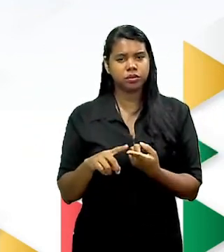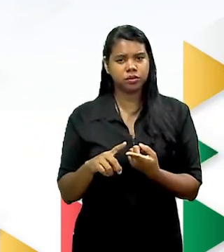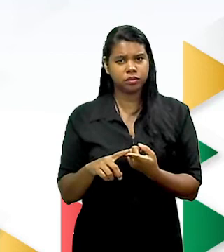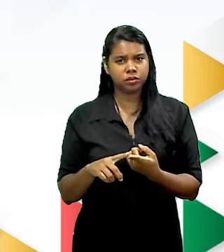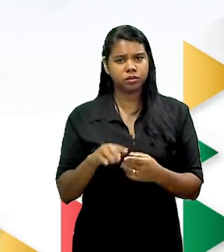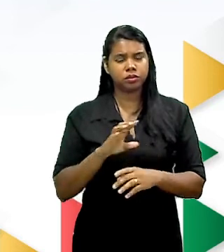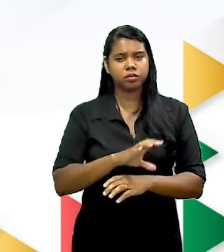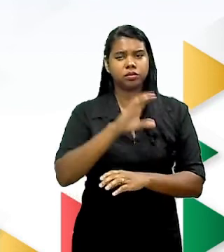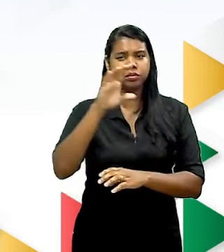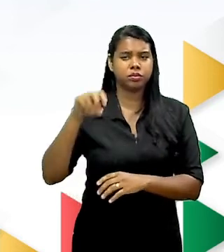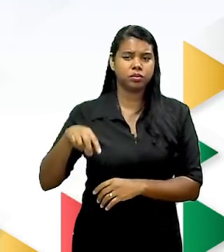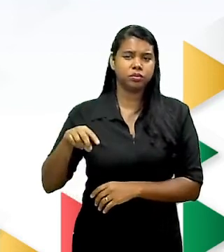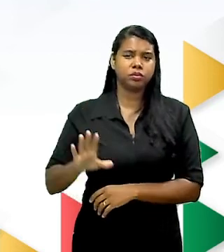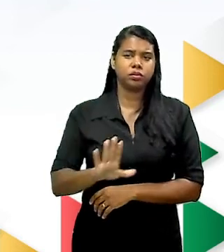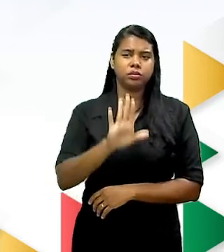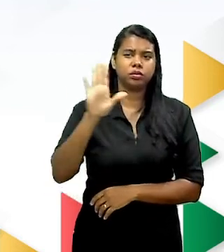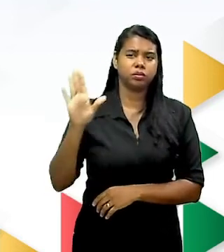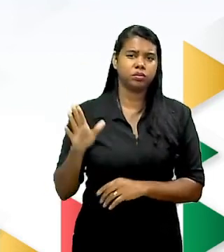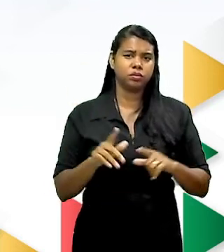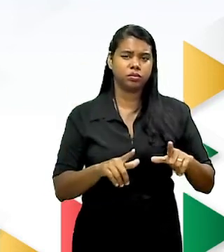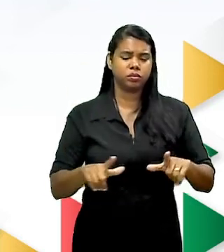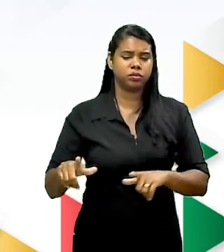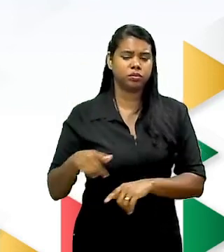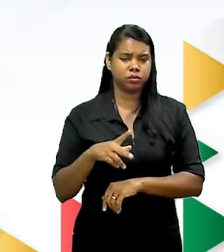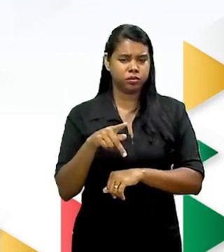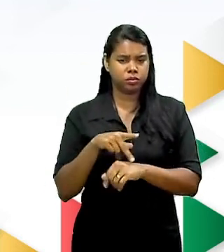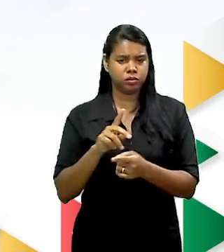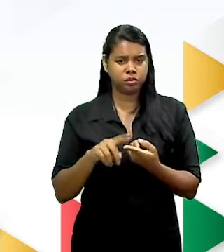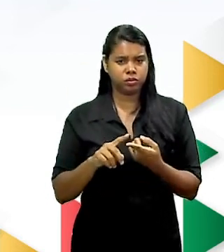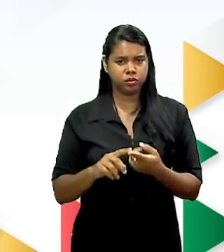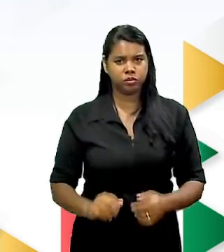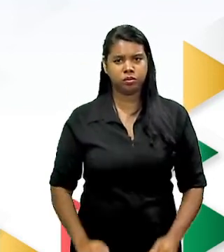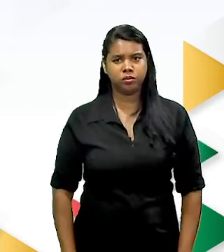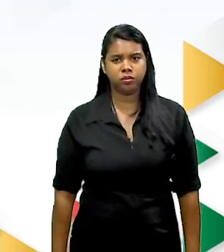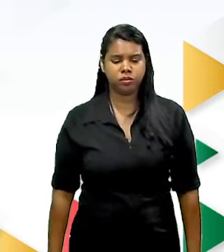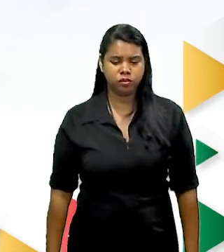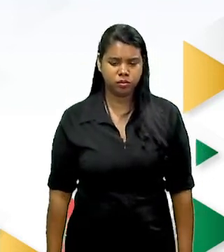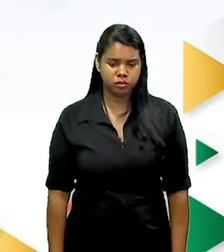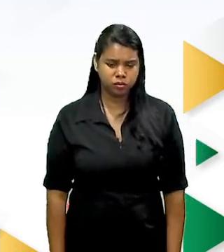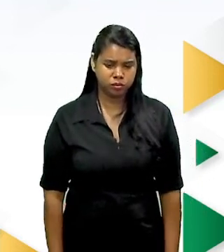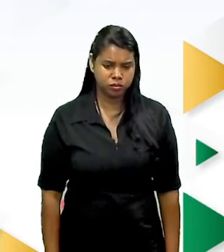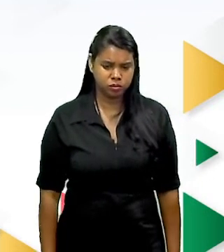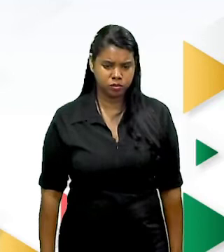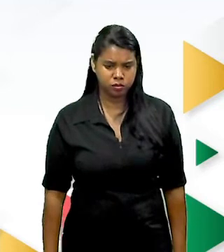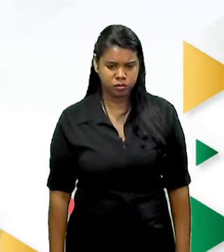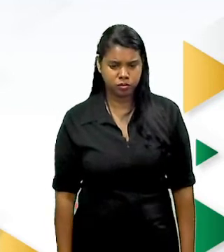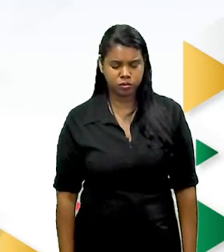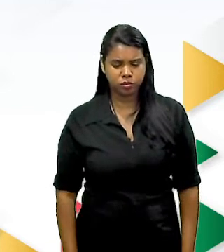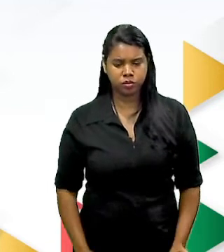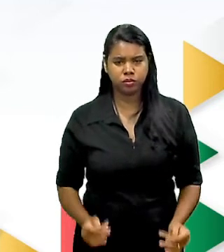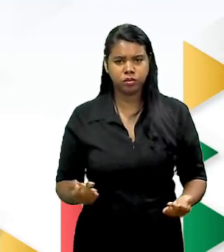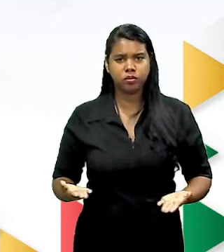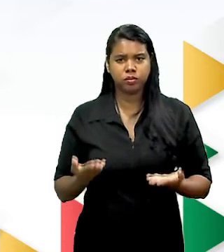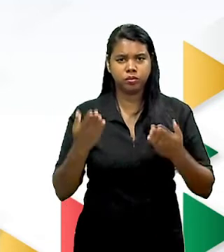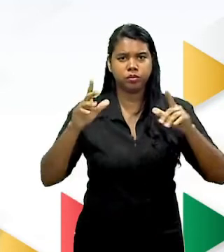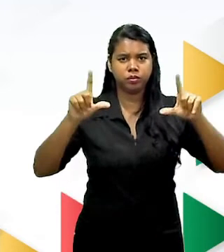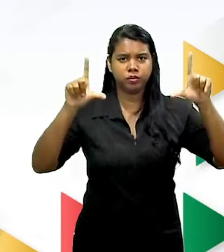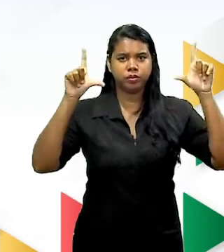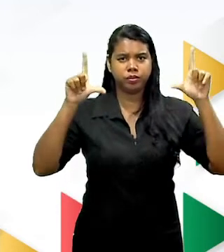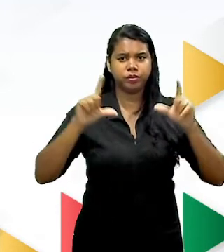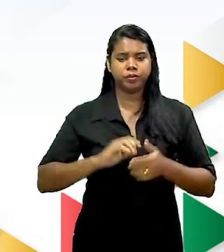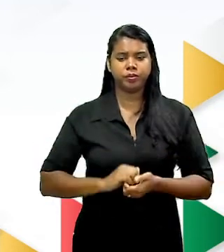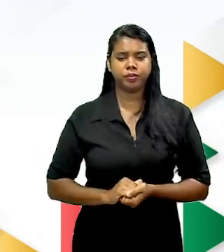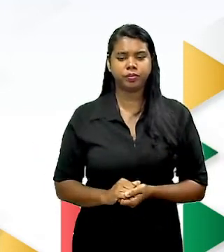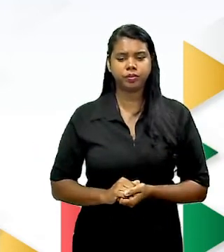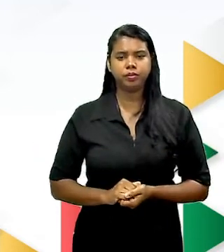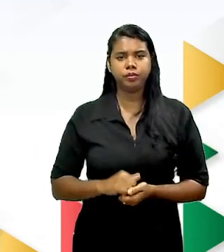como o Nordeste e em outros locais dos países também. São fenômenos. Você pode acompanhar em tela aqui comigo, no